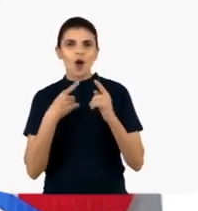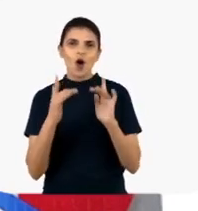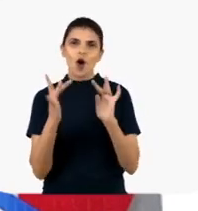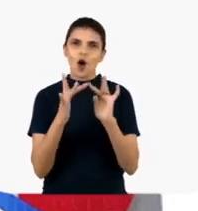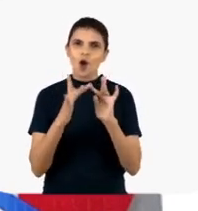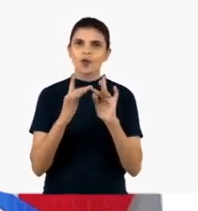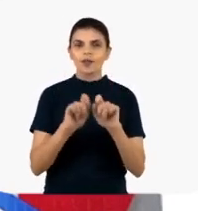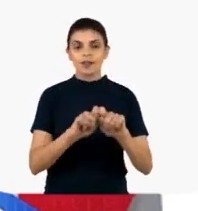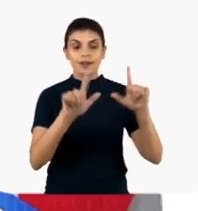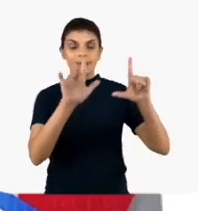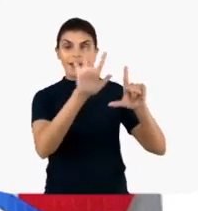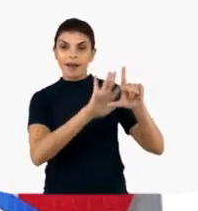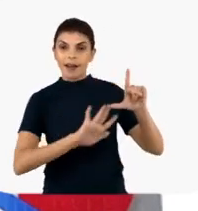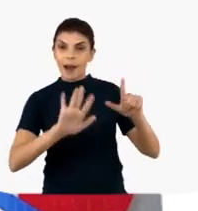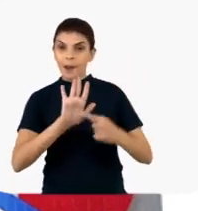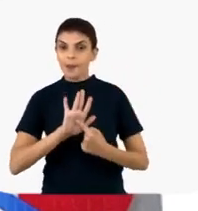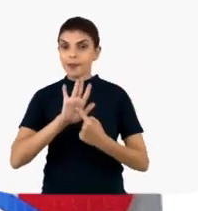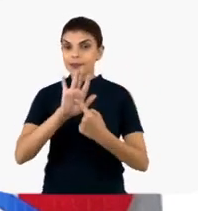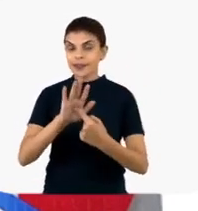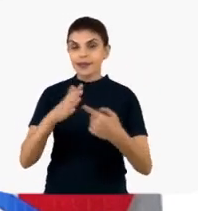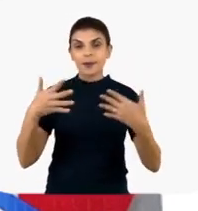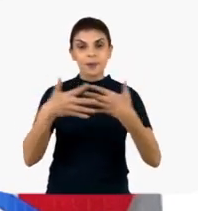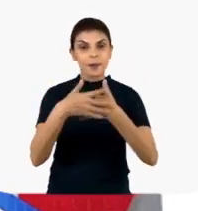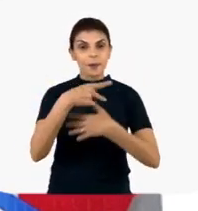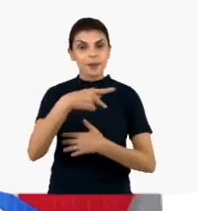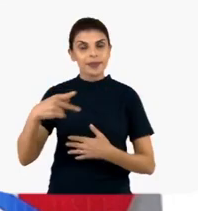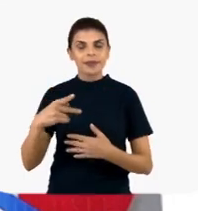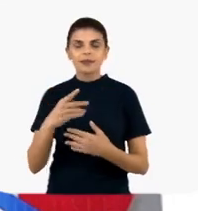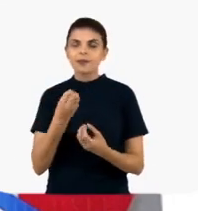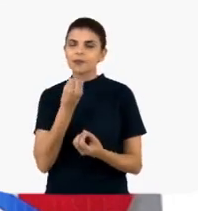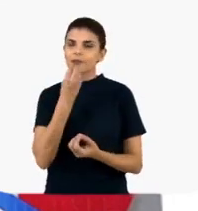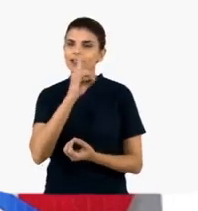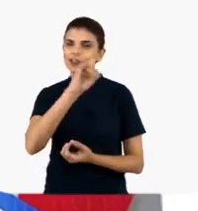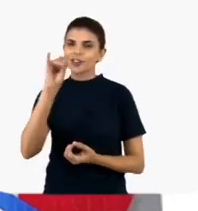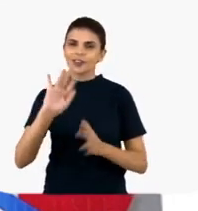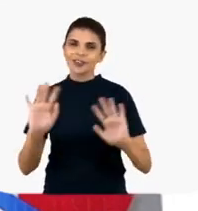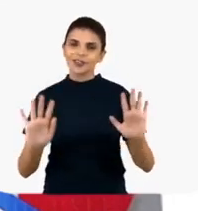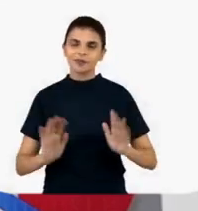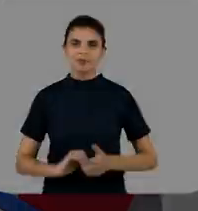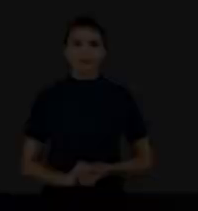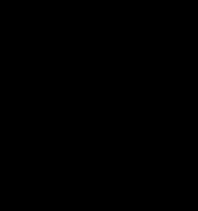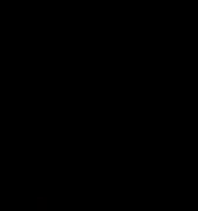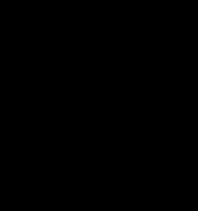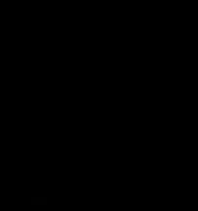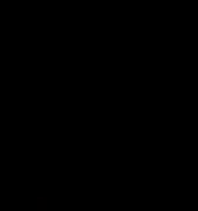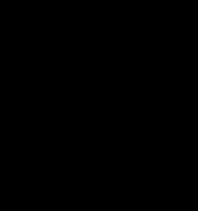contatos estão aí na sua apresentação e espero que tenham um excelente dia. Tchau.